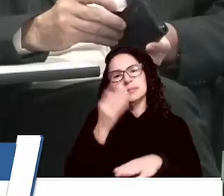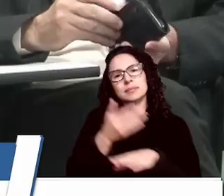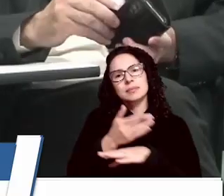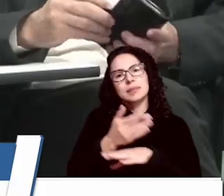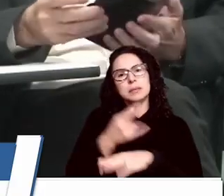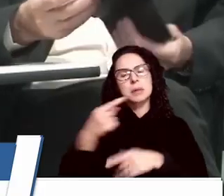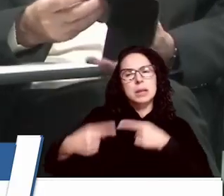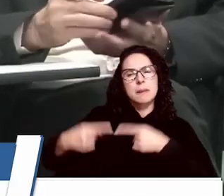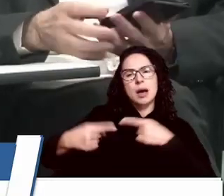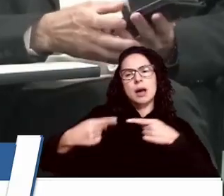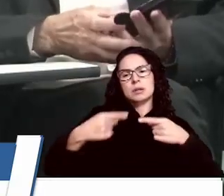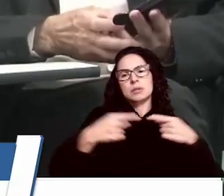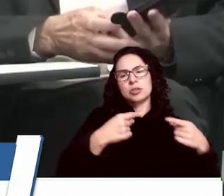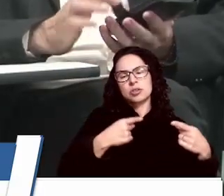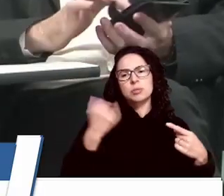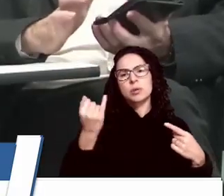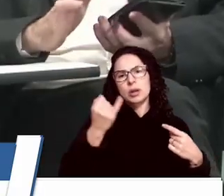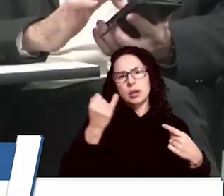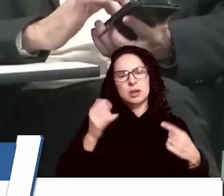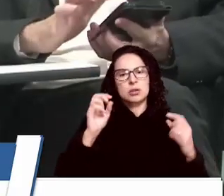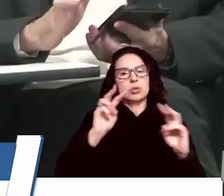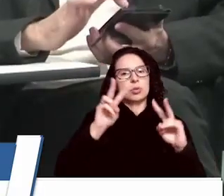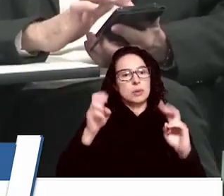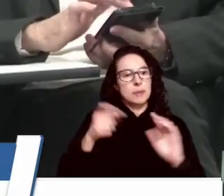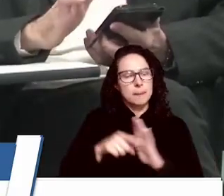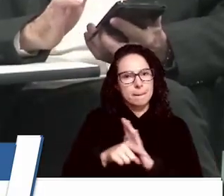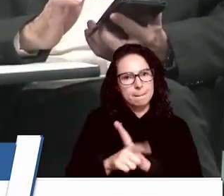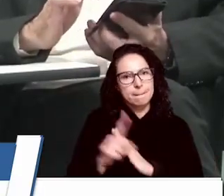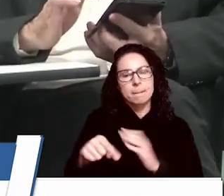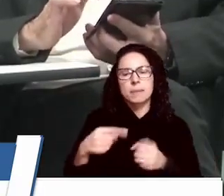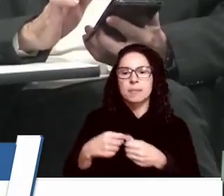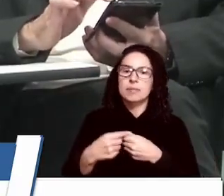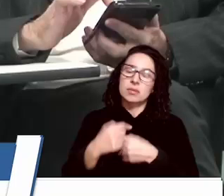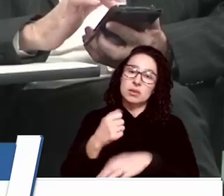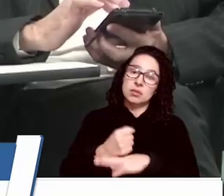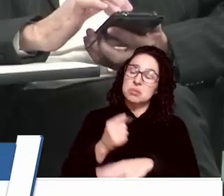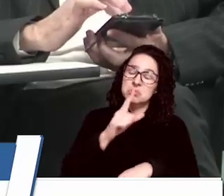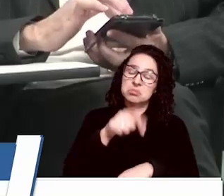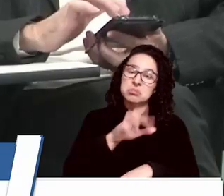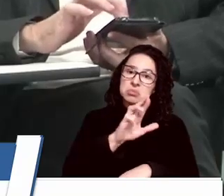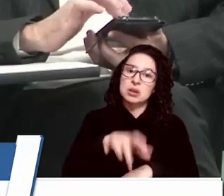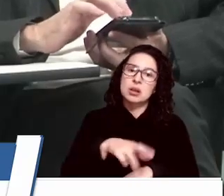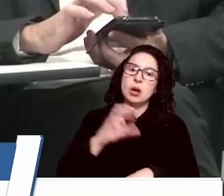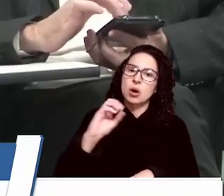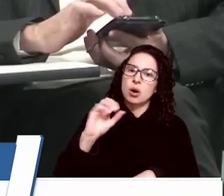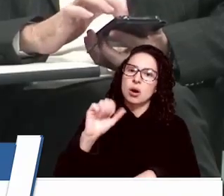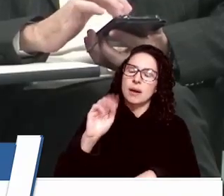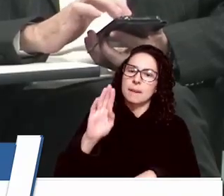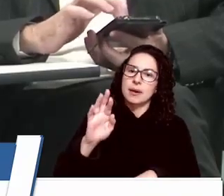debates que envolvem grandes temas na cidade de Franca. E é assim que deve ser. A OAB tem que